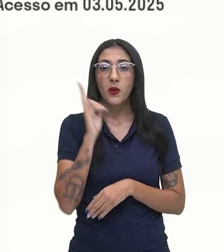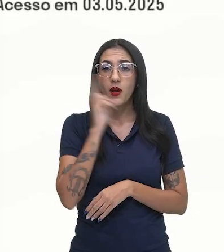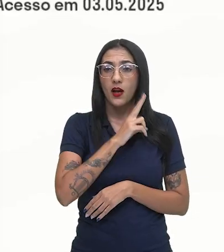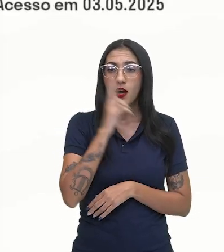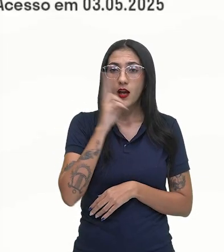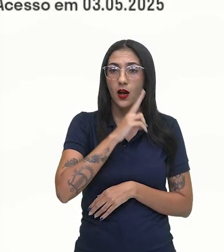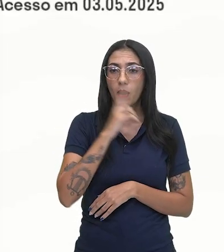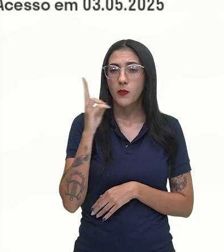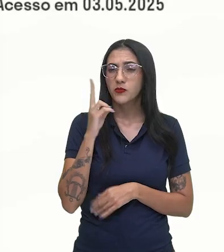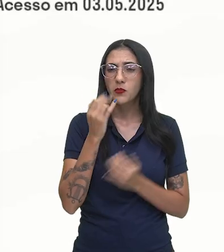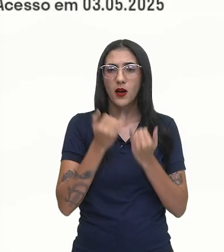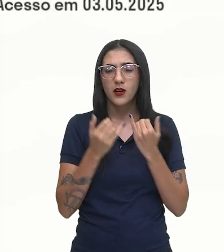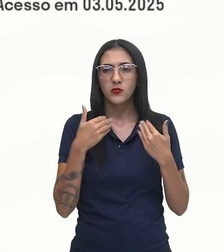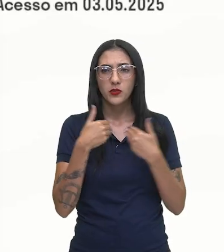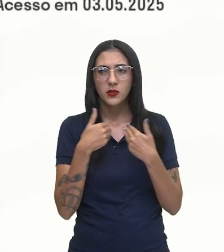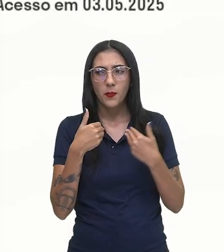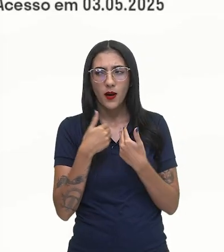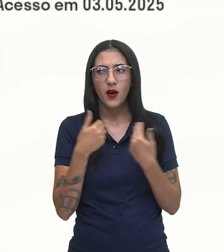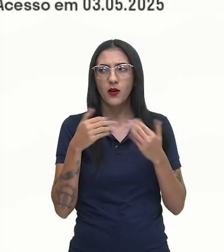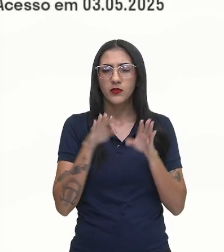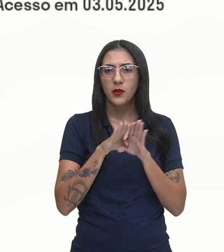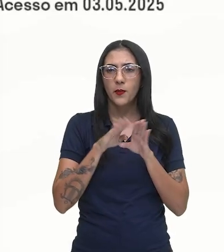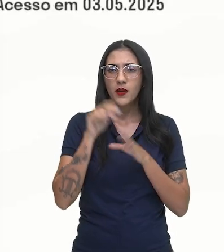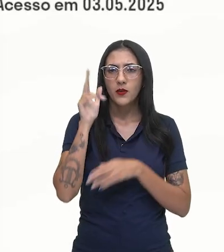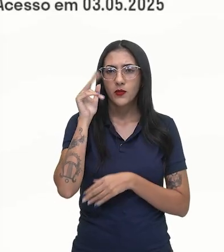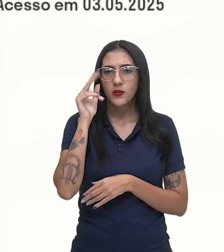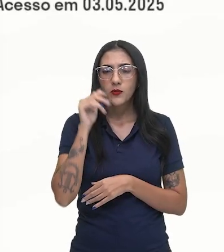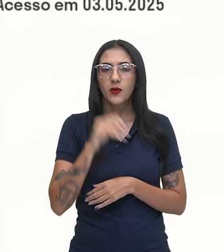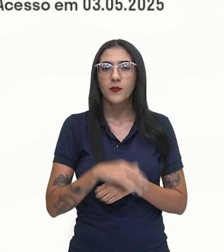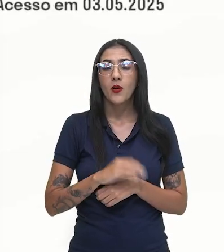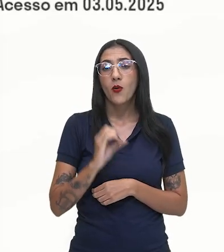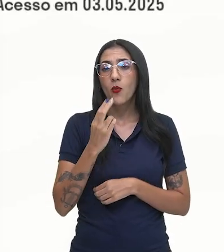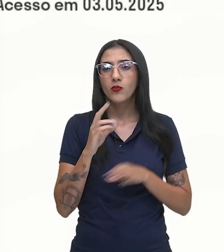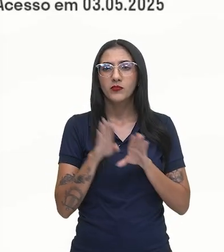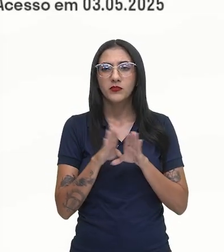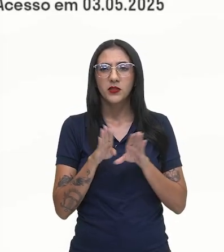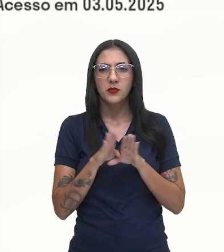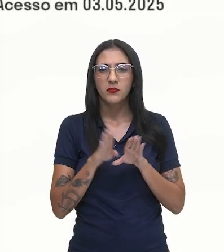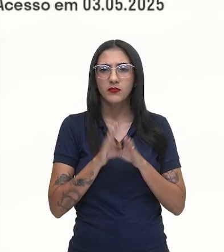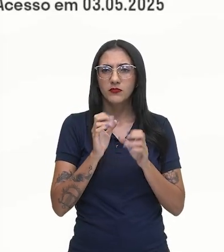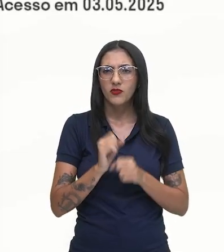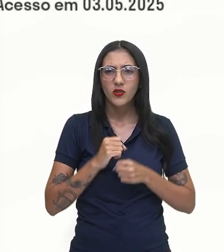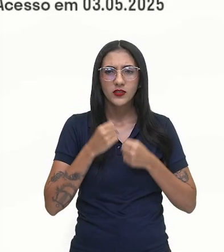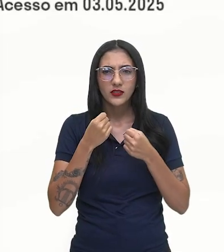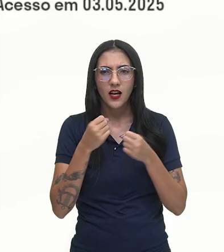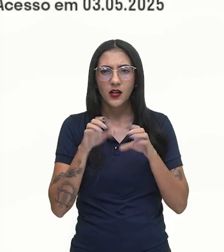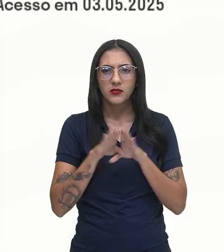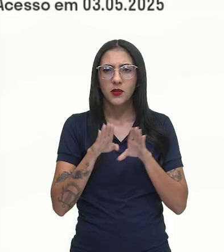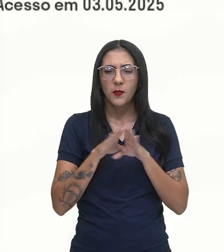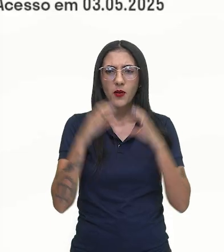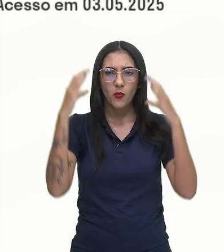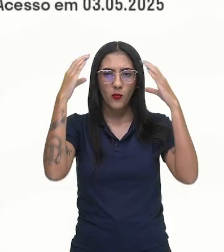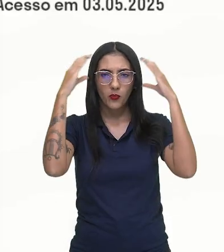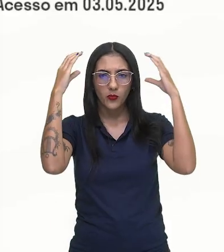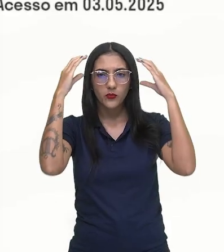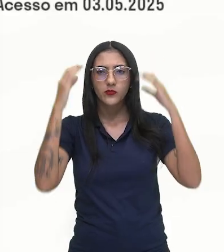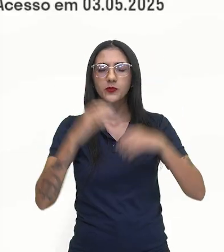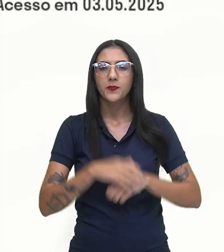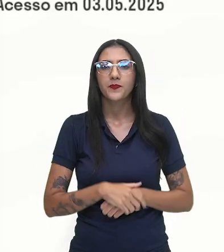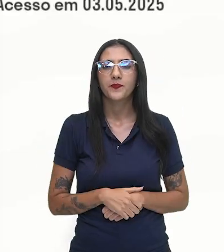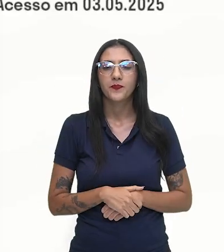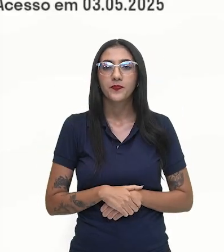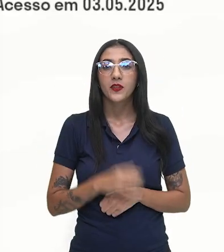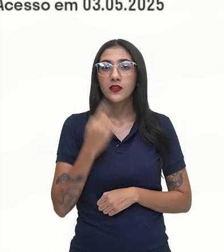uma lebre. Tão bravo quanto um urso. Então, olha só.